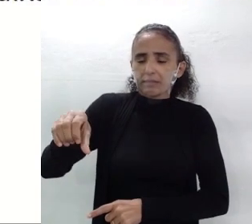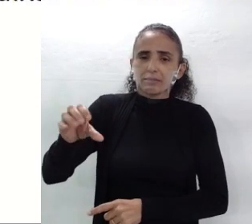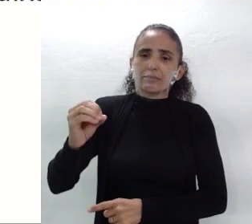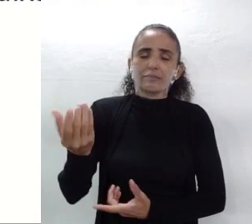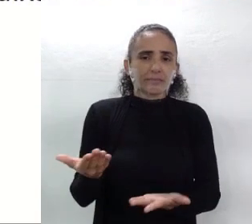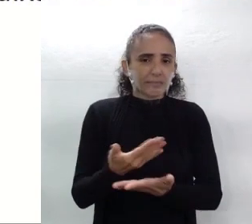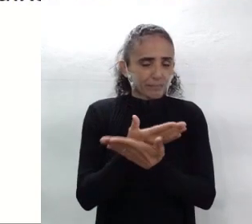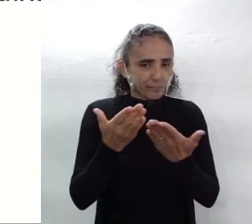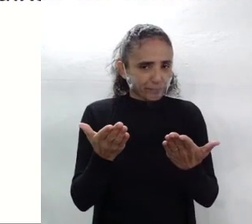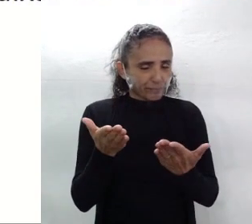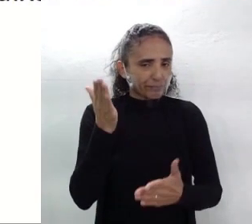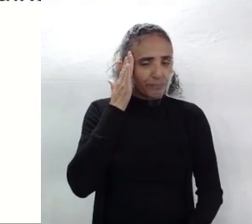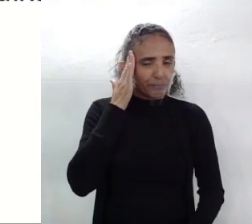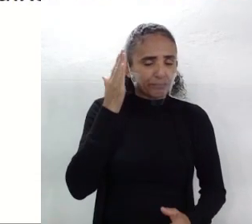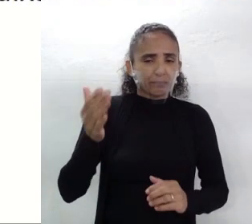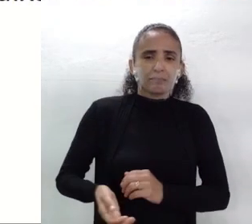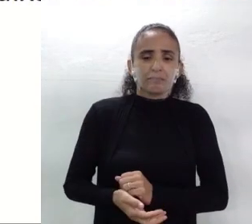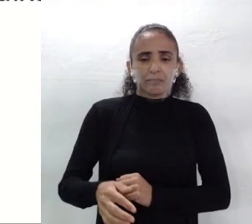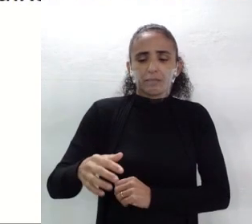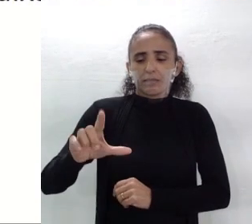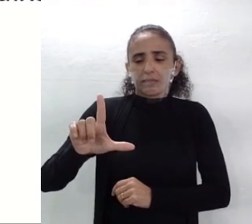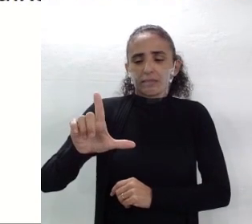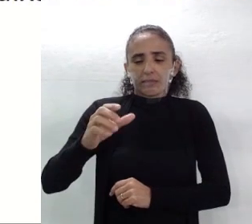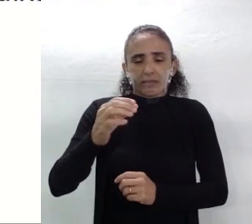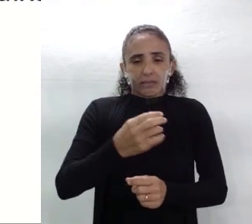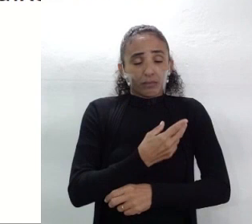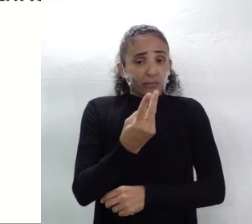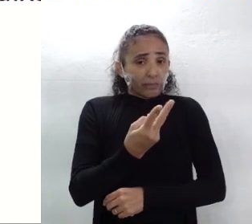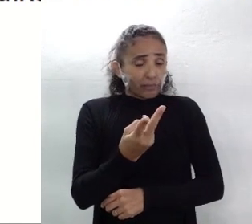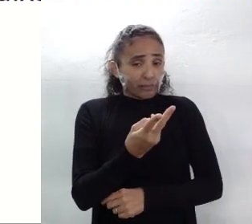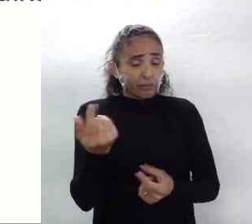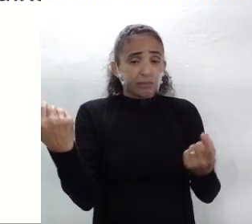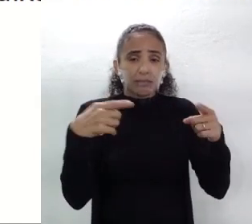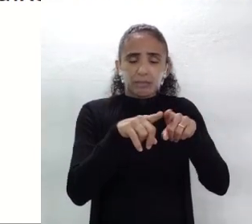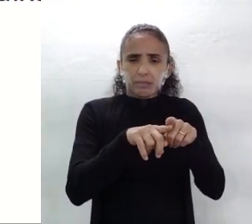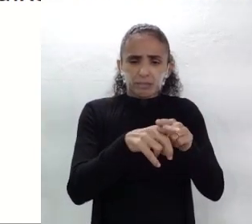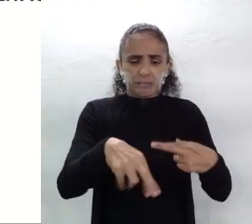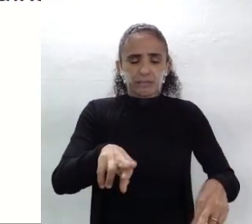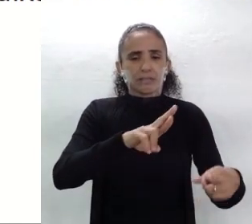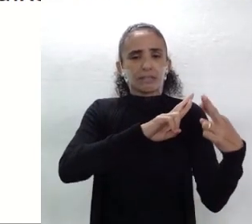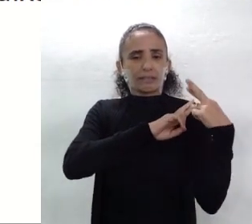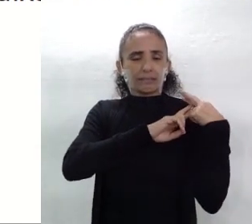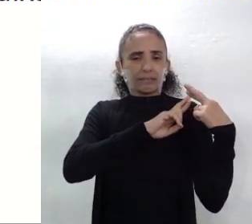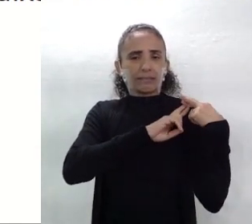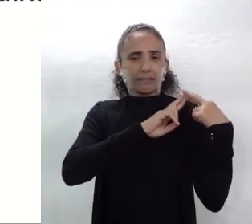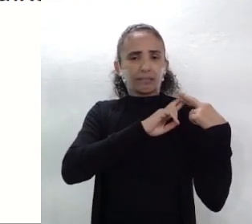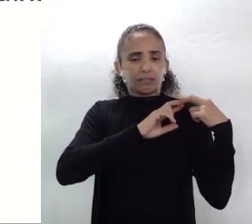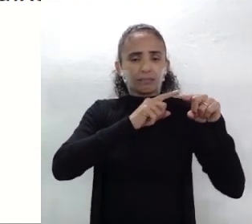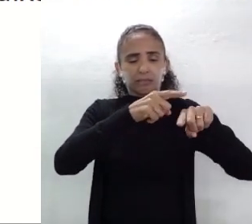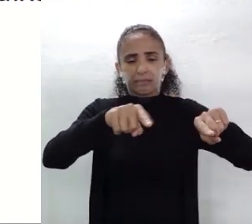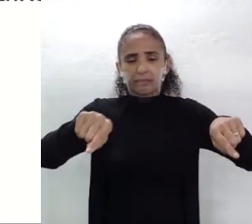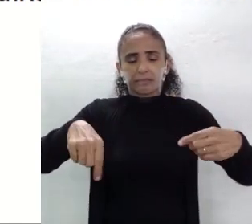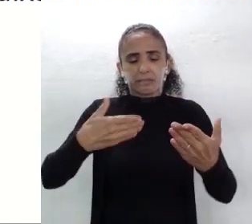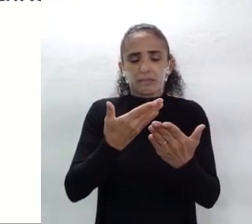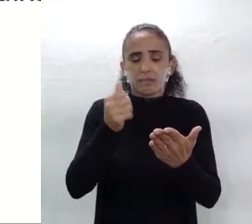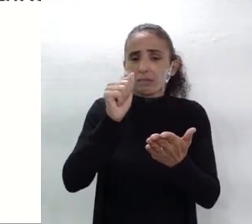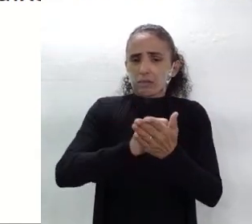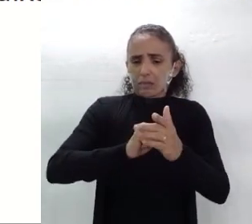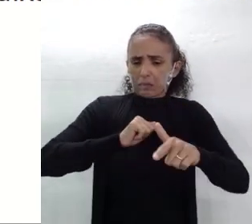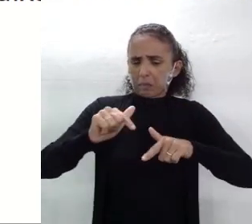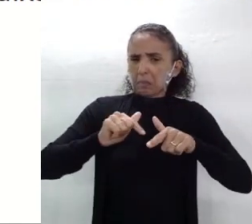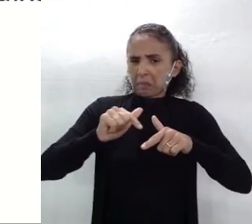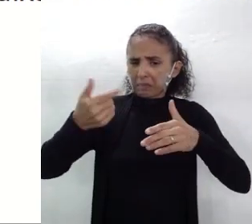veja agora essa questão. Felipe e Gustavo são irmãos e ficaram responsáveis pela realização de algumas atividades domésticas durante o fim de